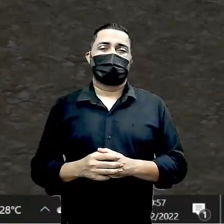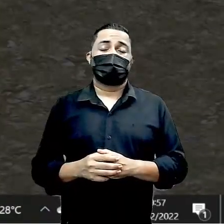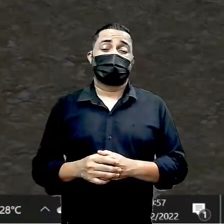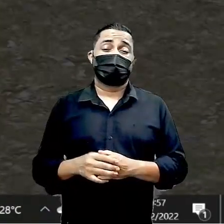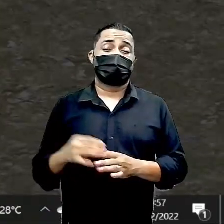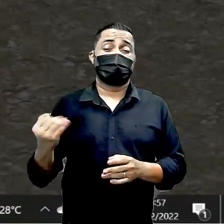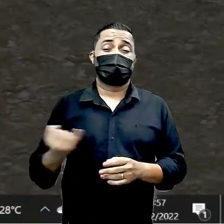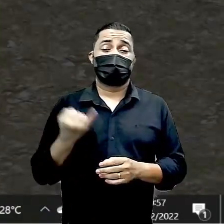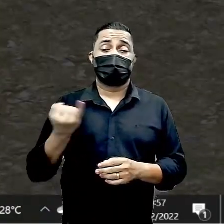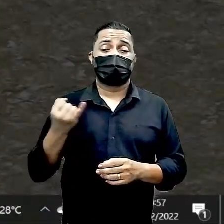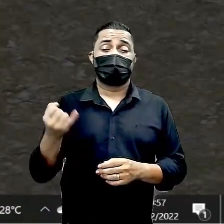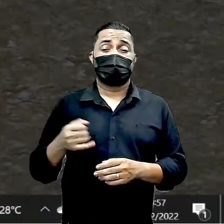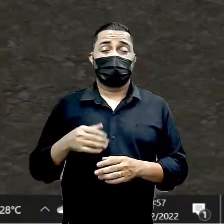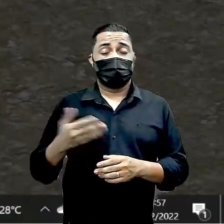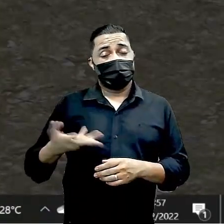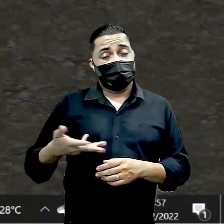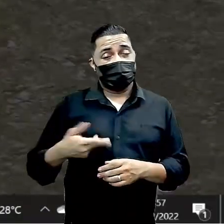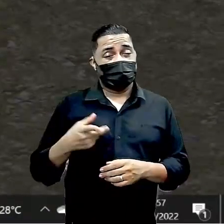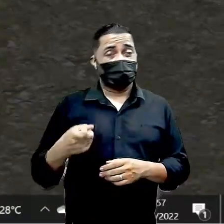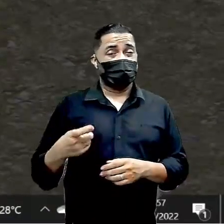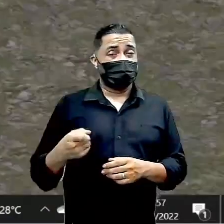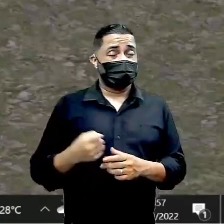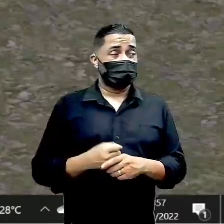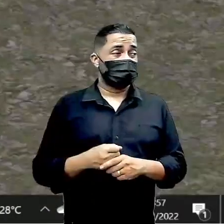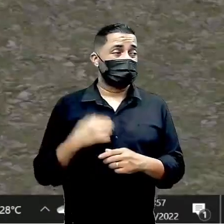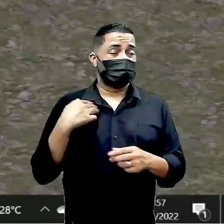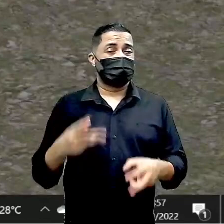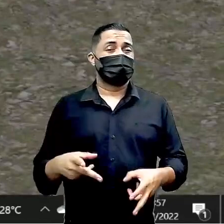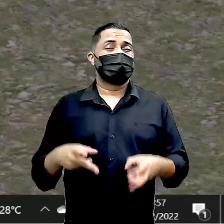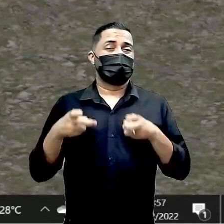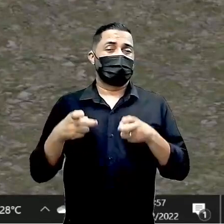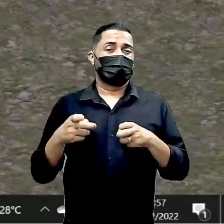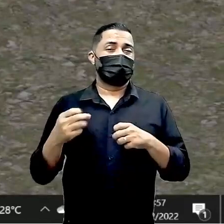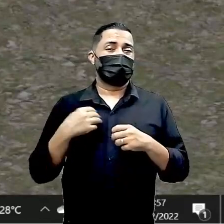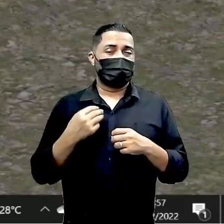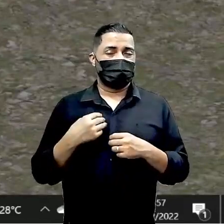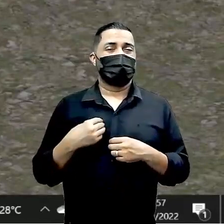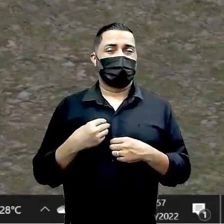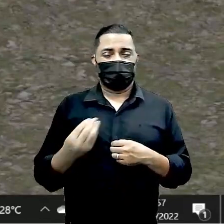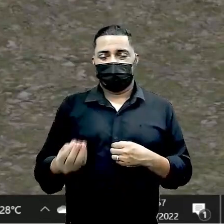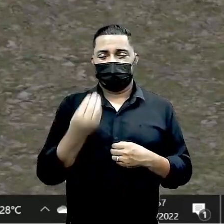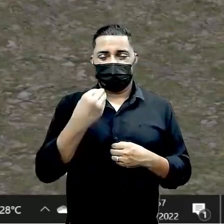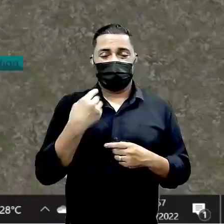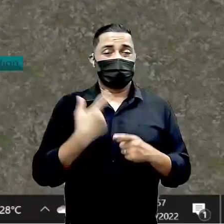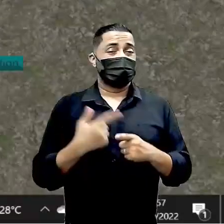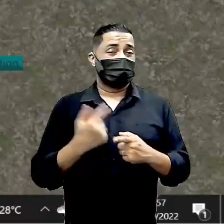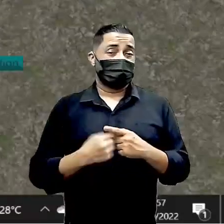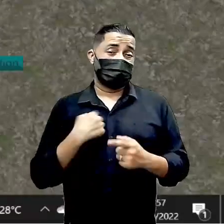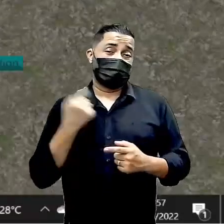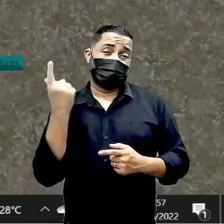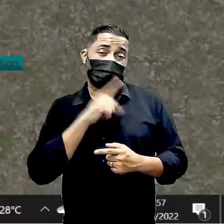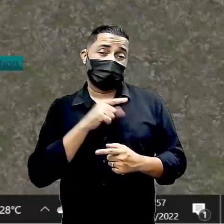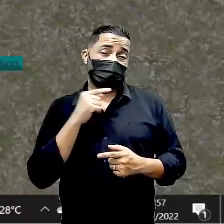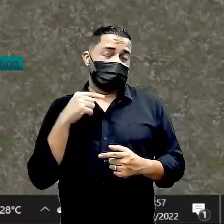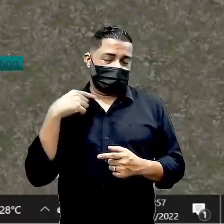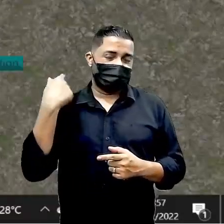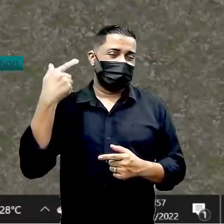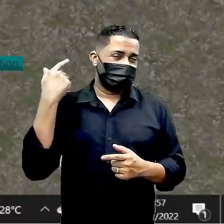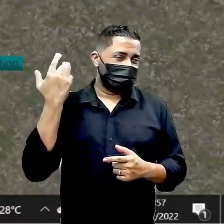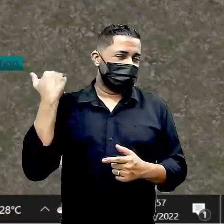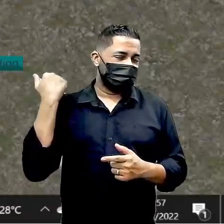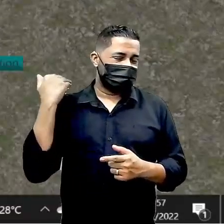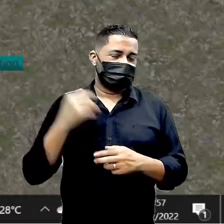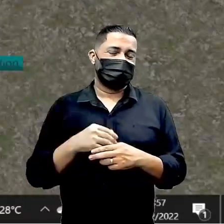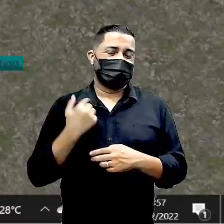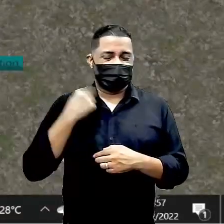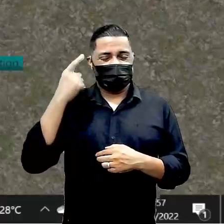Cortar, acelerar e atirar. Pronto, o resto é. Eu percebo que Pra eu fiquei iniciar, de fora porque eu aqui. ganhei da última vez. Eu sinto esse ranço